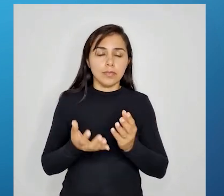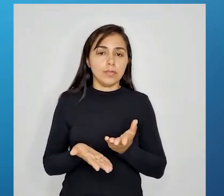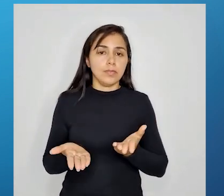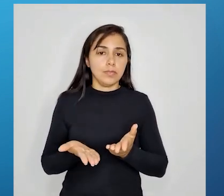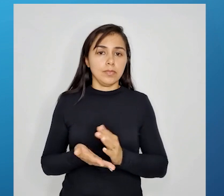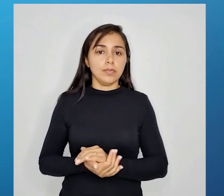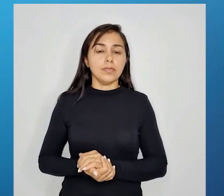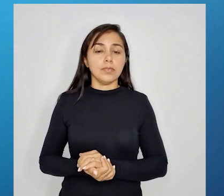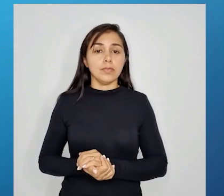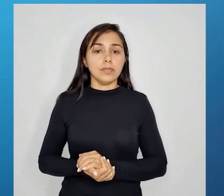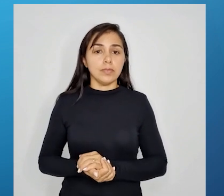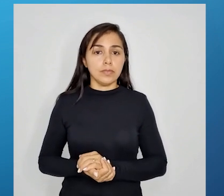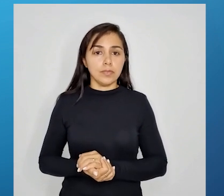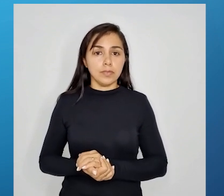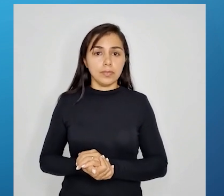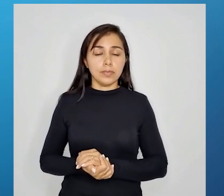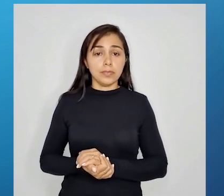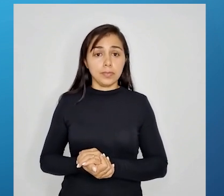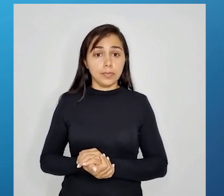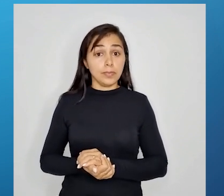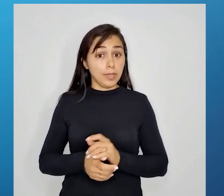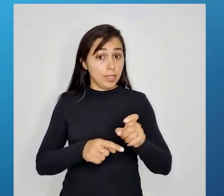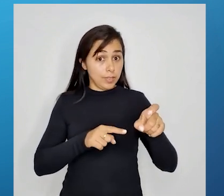2,1x. E aí, o que eu vou fazer?